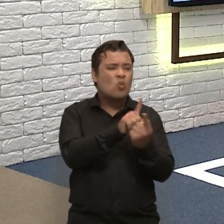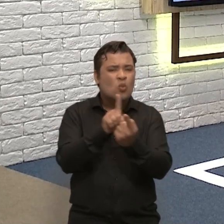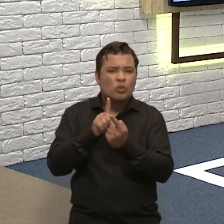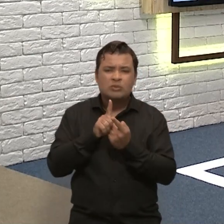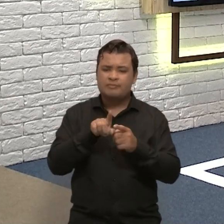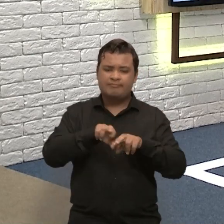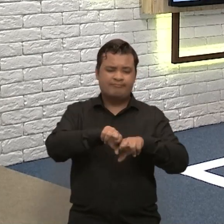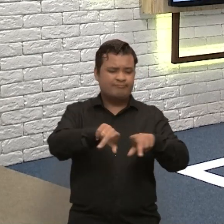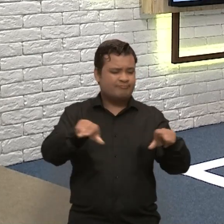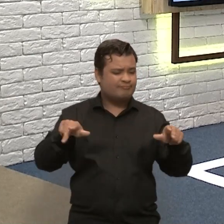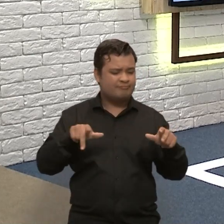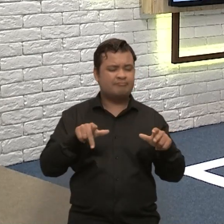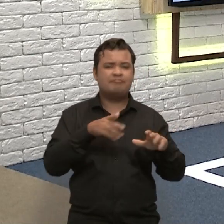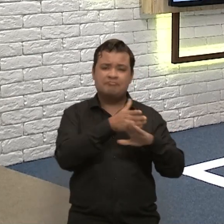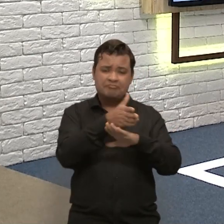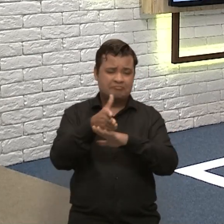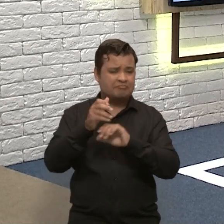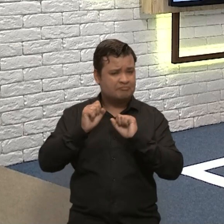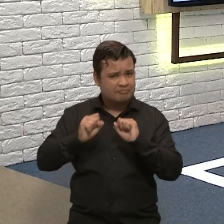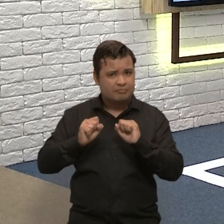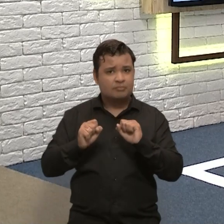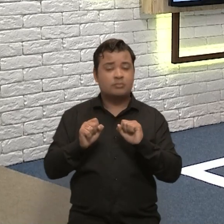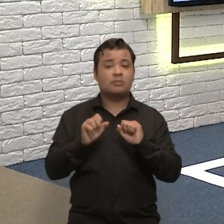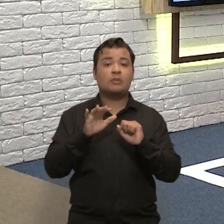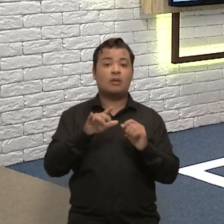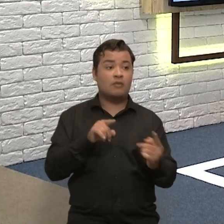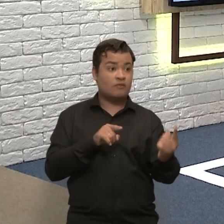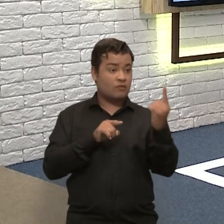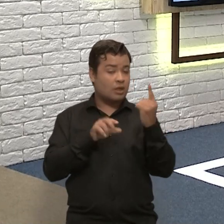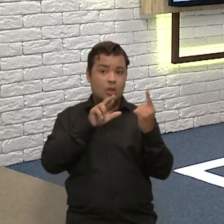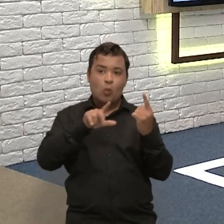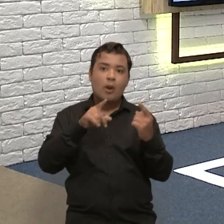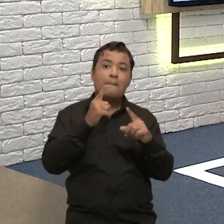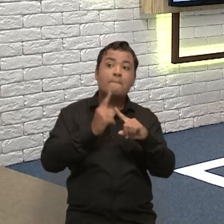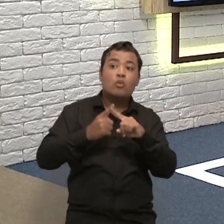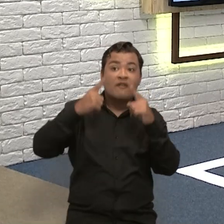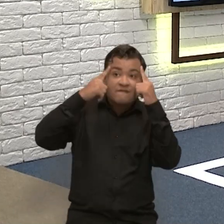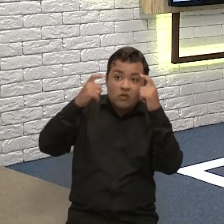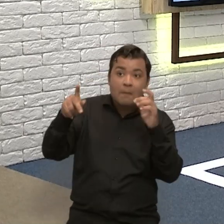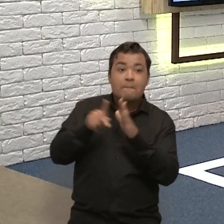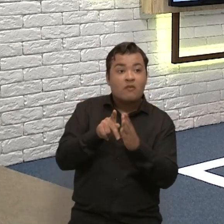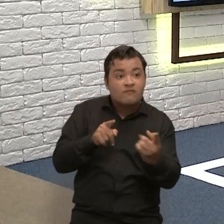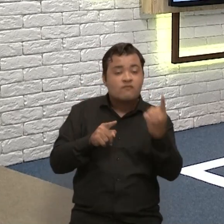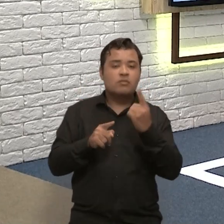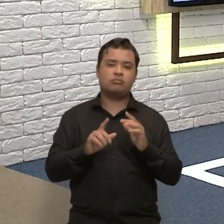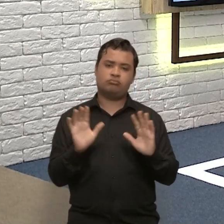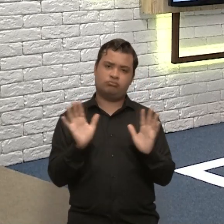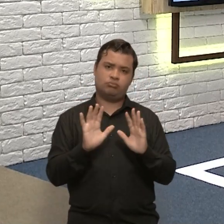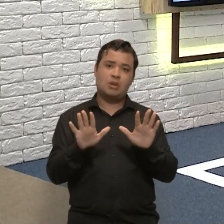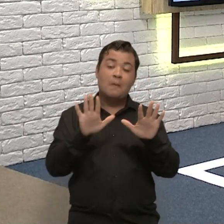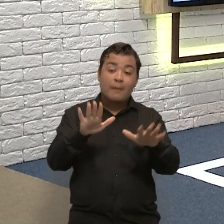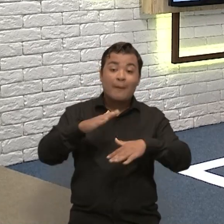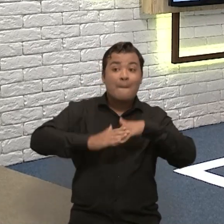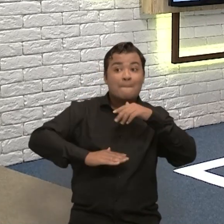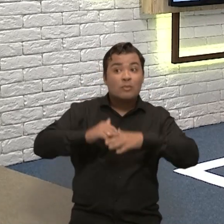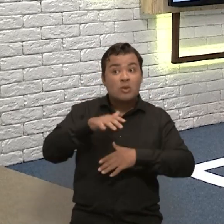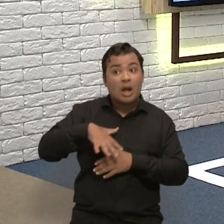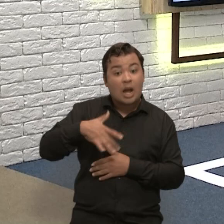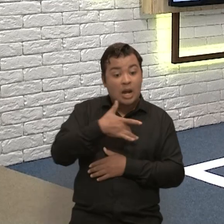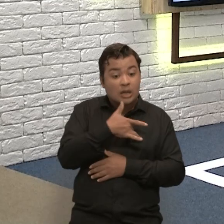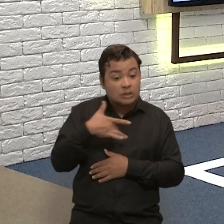não necessariamente ela é encaminhada para um problema de violência. Mas o profissional de saúde, ao fazer aquele